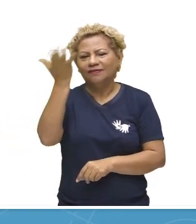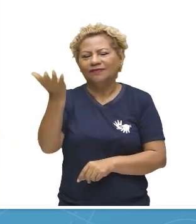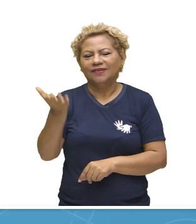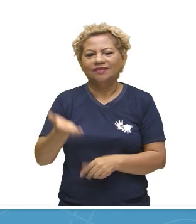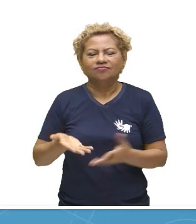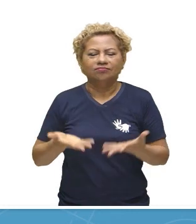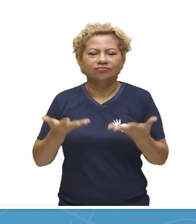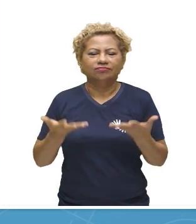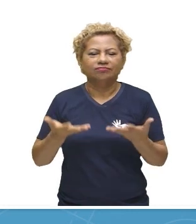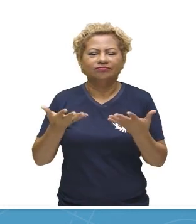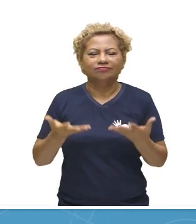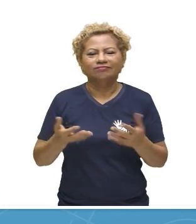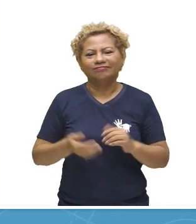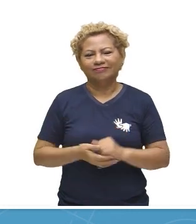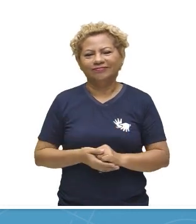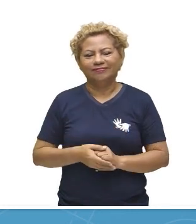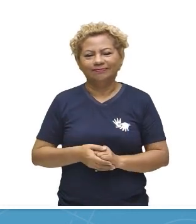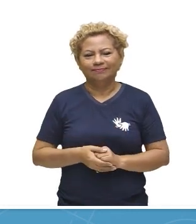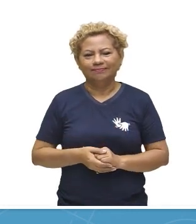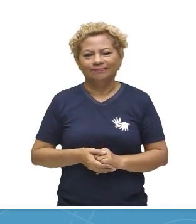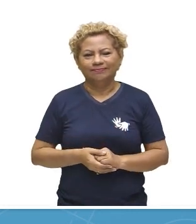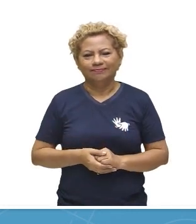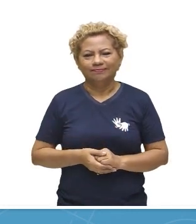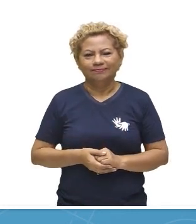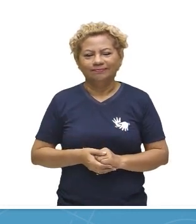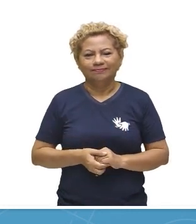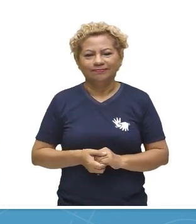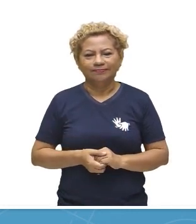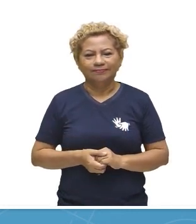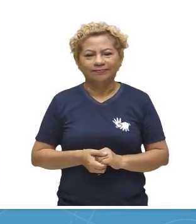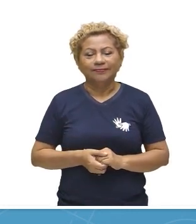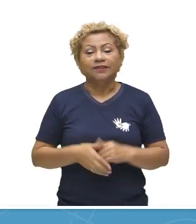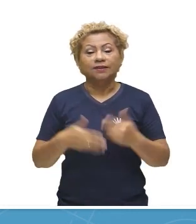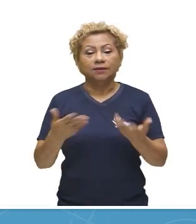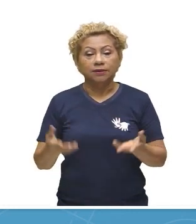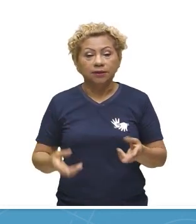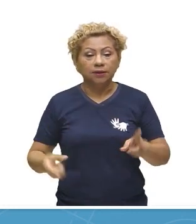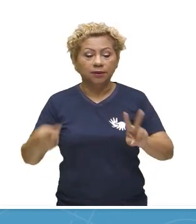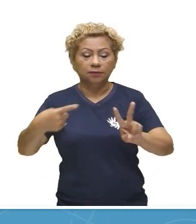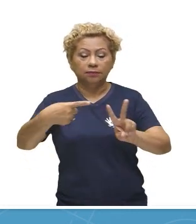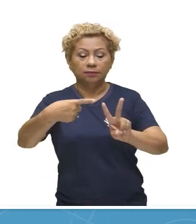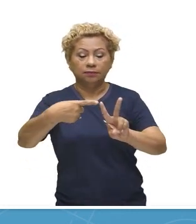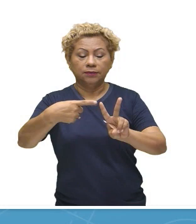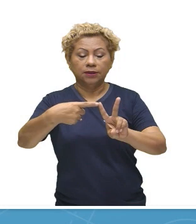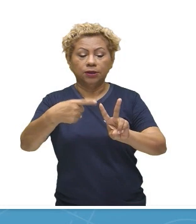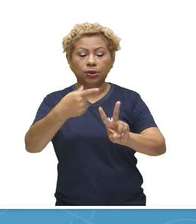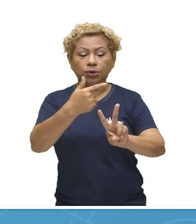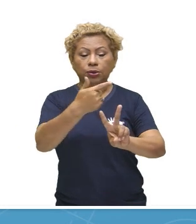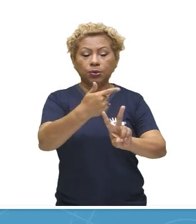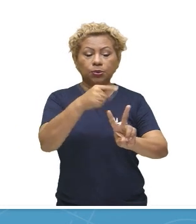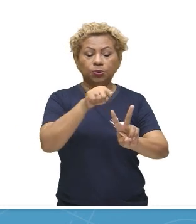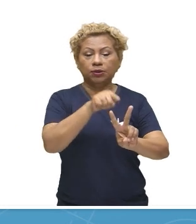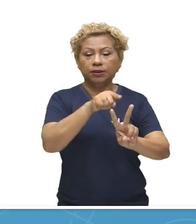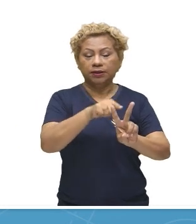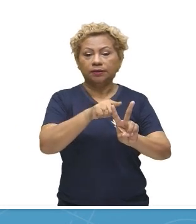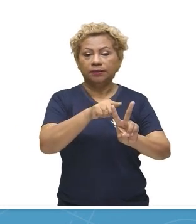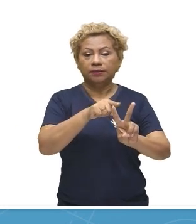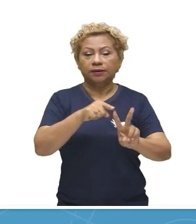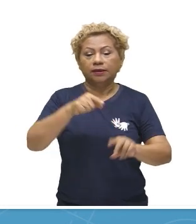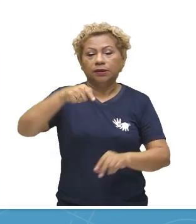Né? Então, o que é calcular a raiz quadrada? Vejam que é